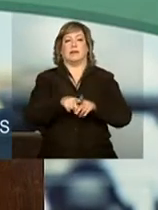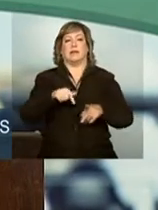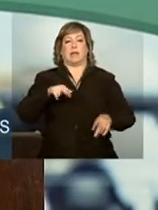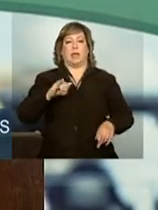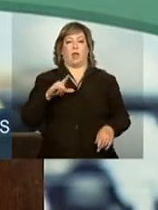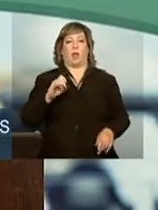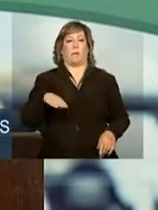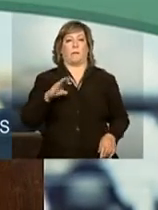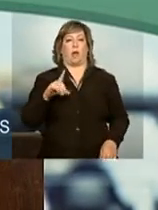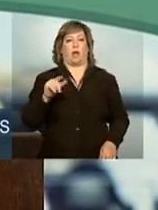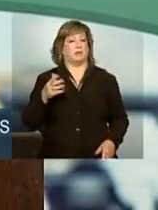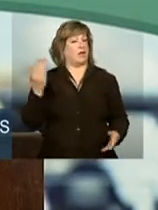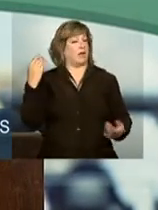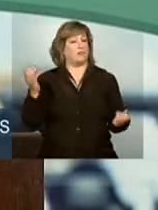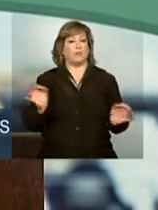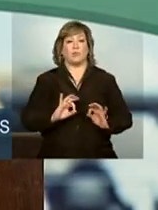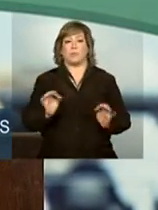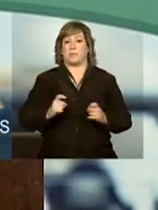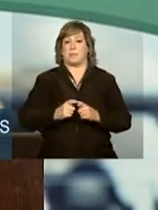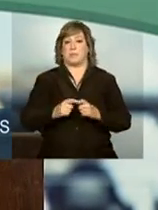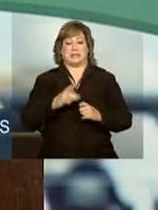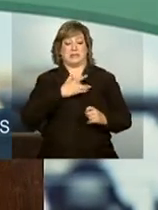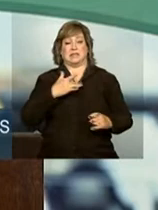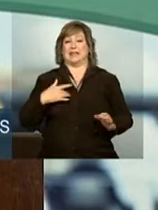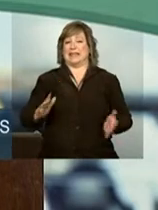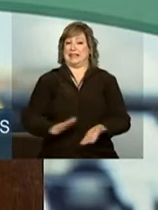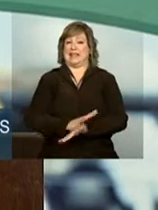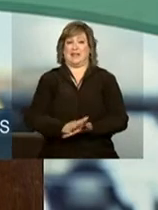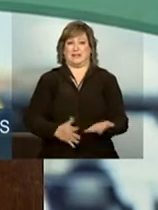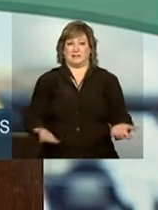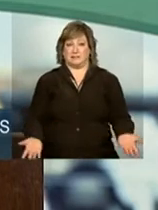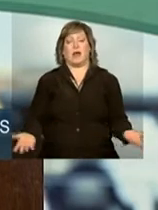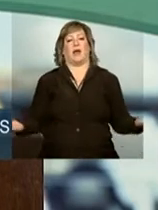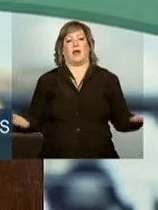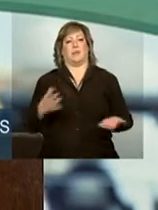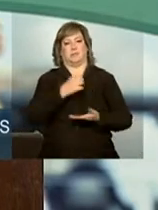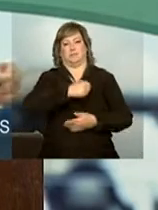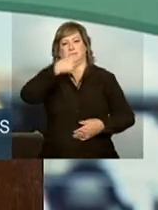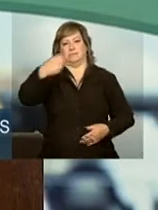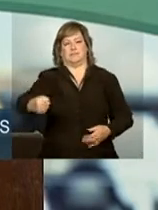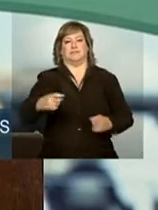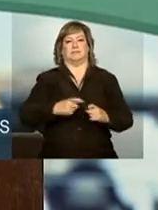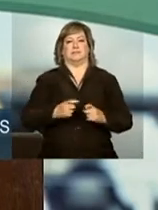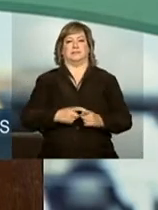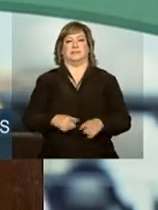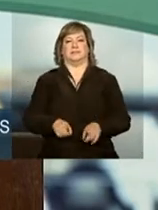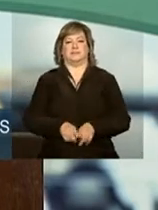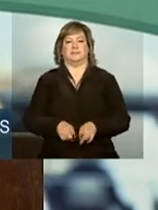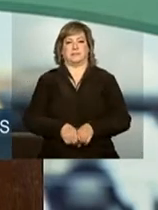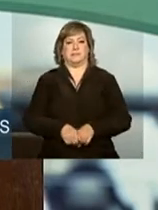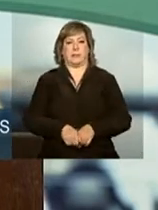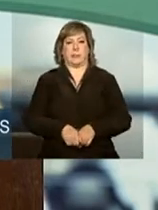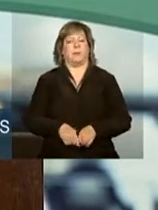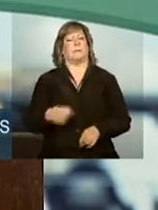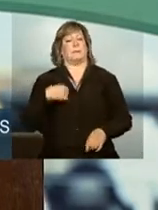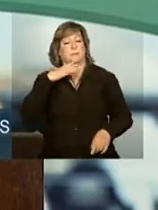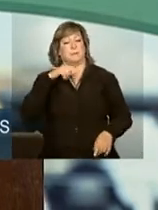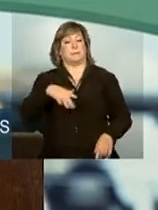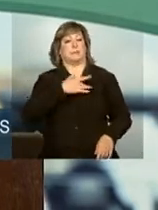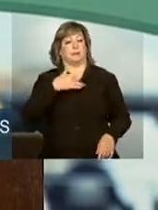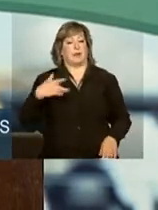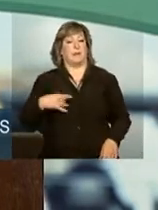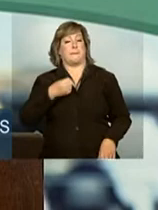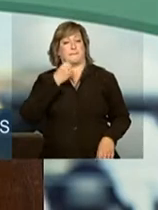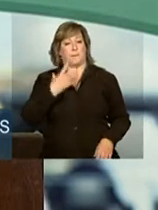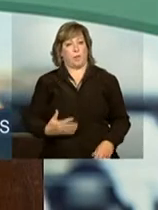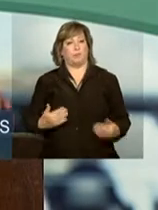tinham acesso à saúde pública, é algo que é um passo à frente na questão da saúde. Nós sempre